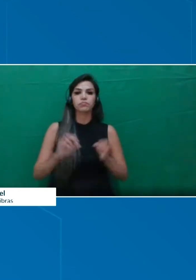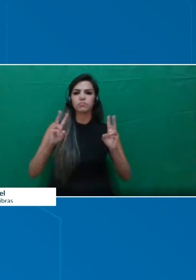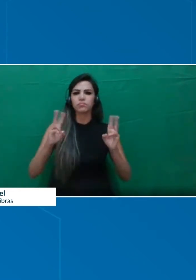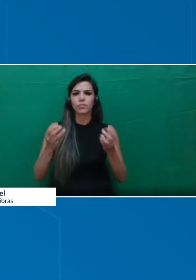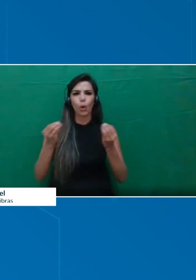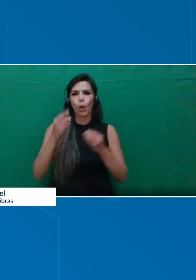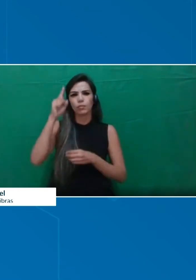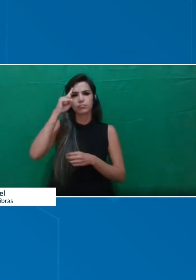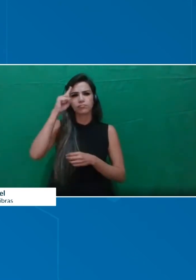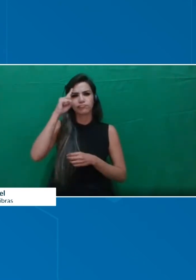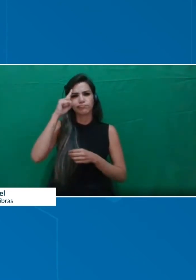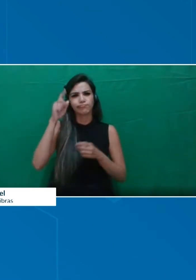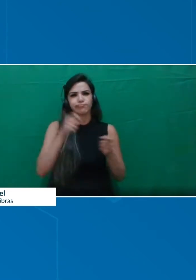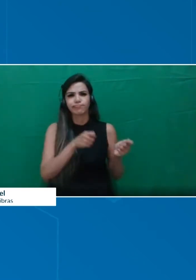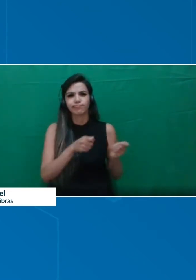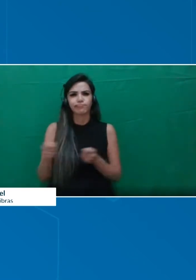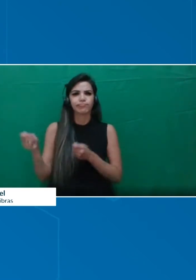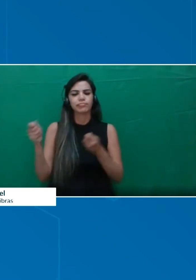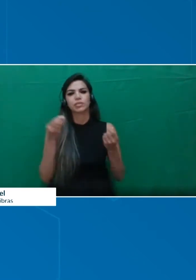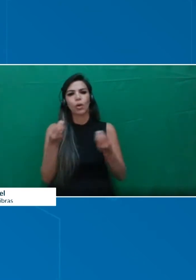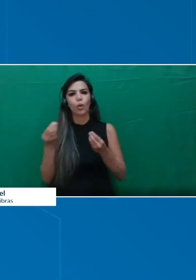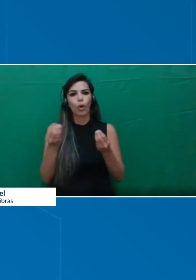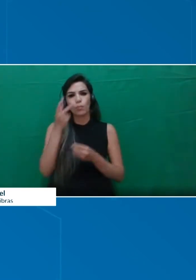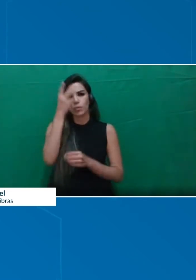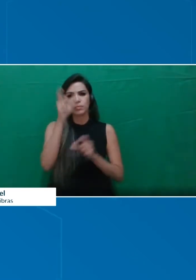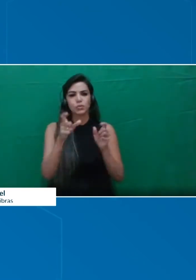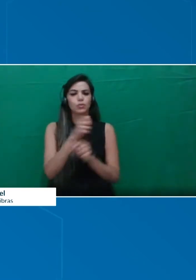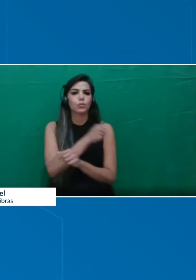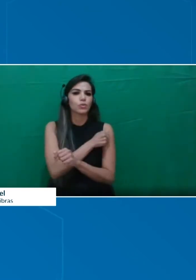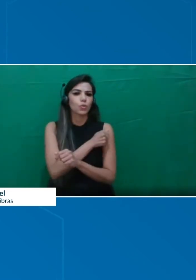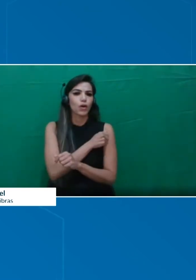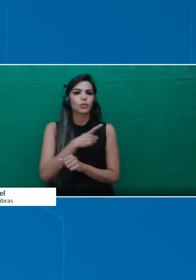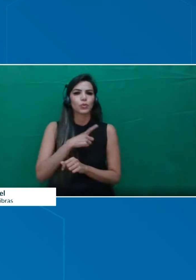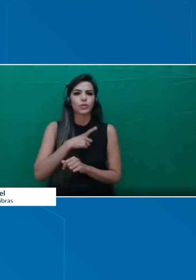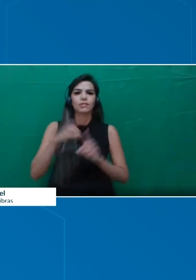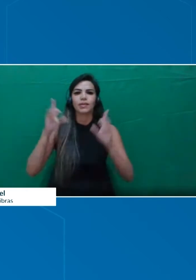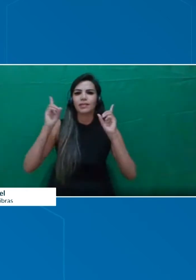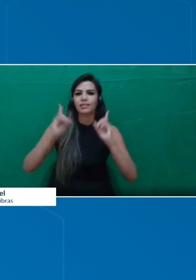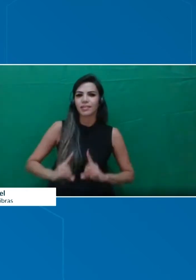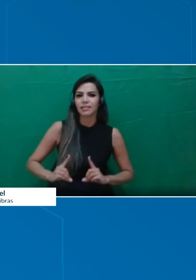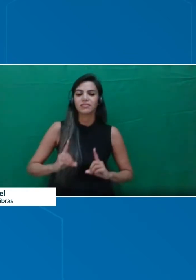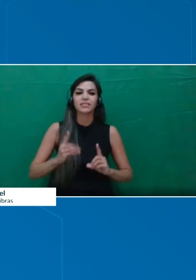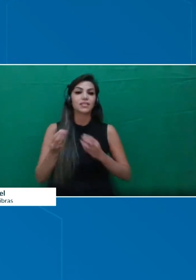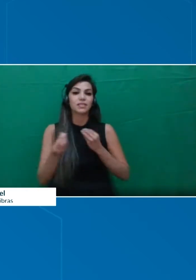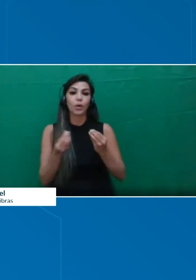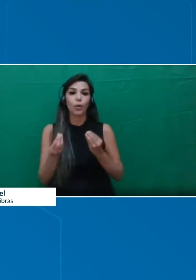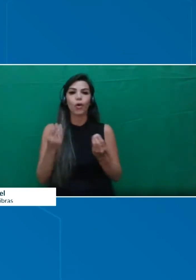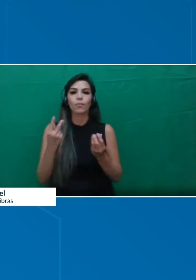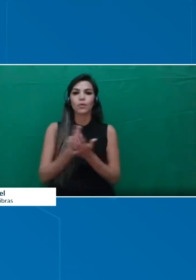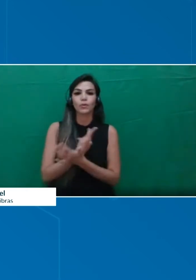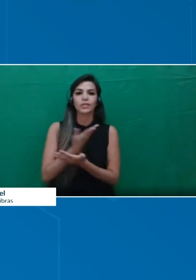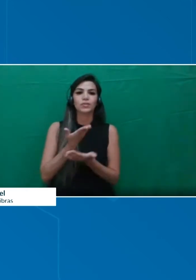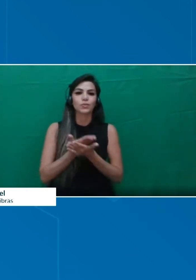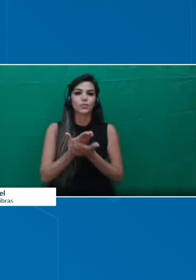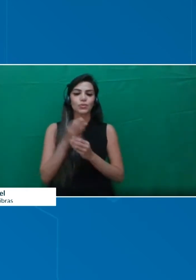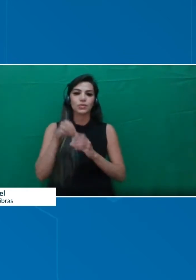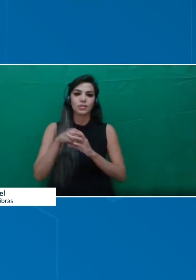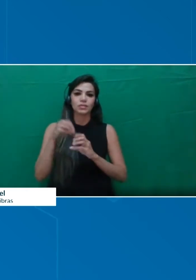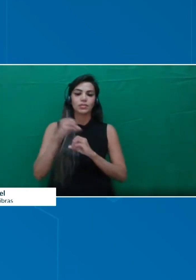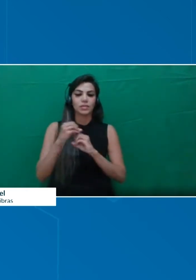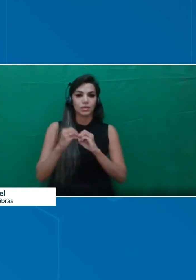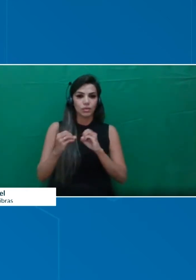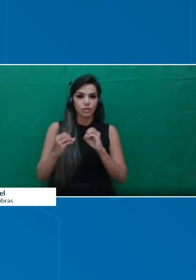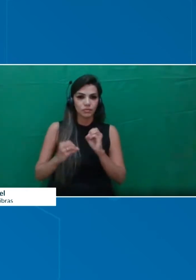rotina de estudantes com deficiência, e aí trazendo falas do pessoal do núcleo de acessibilidade aqui de Goiânia,